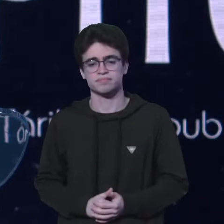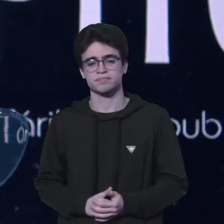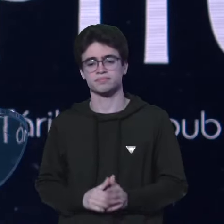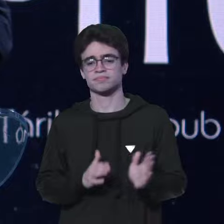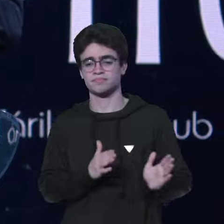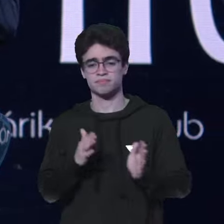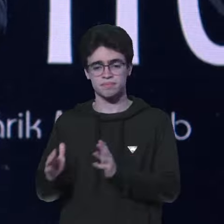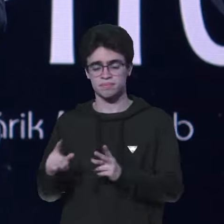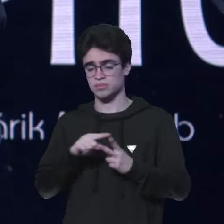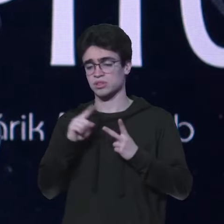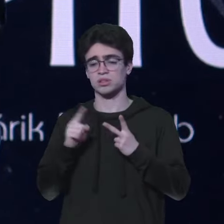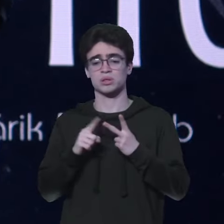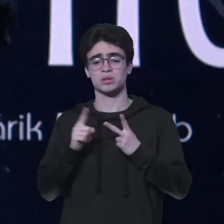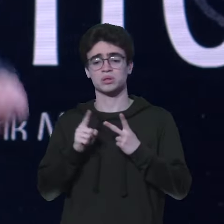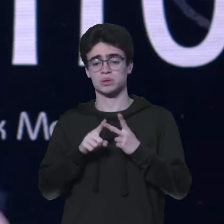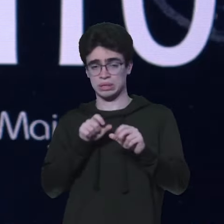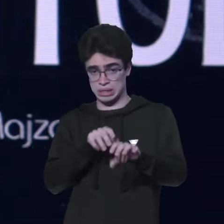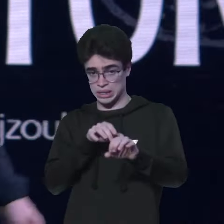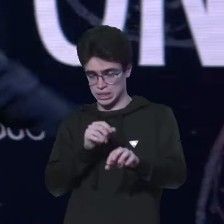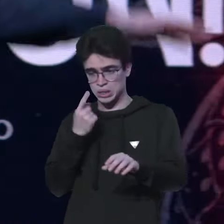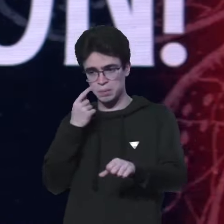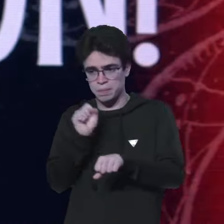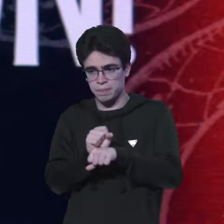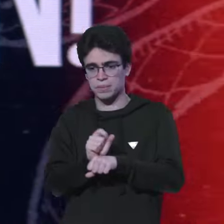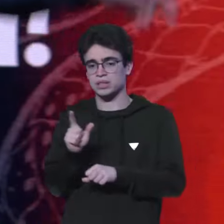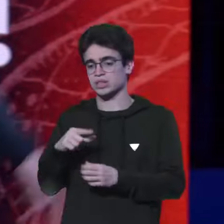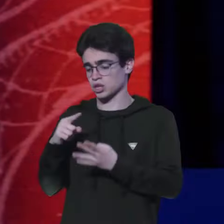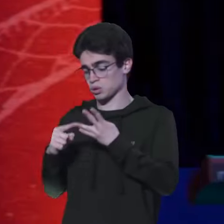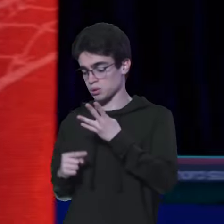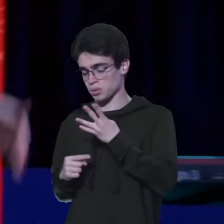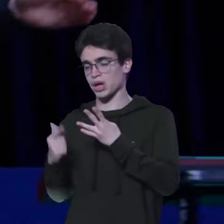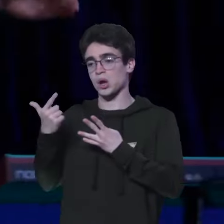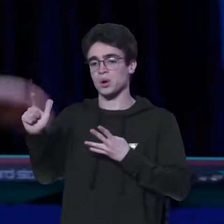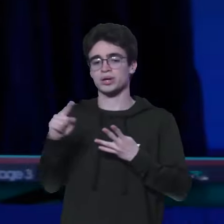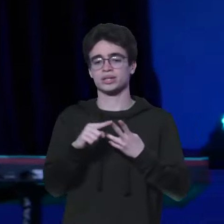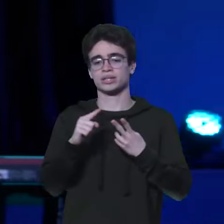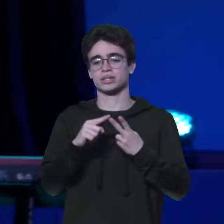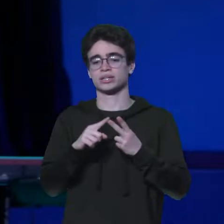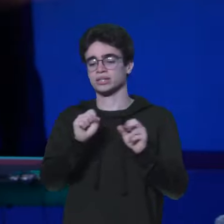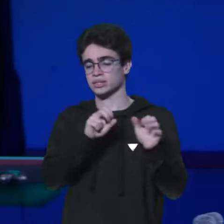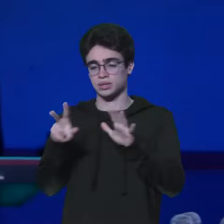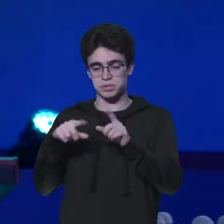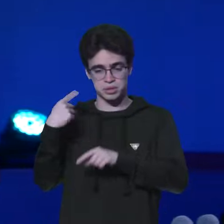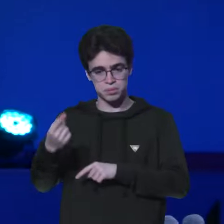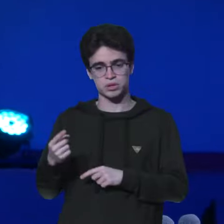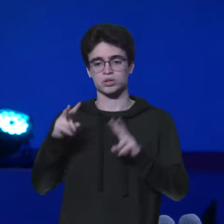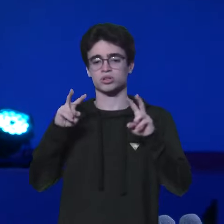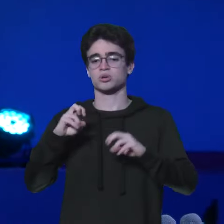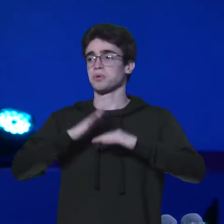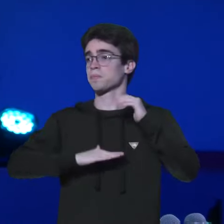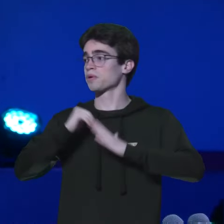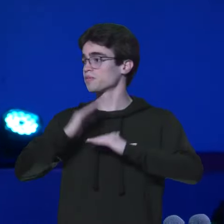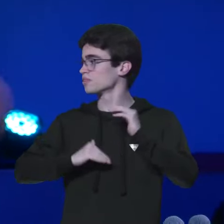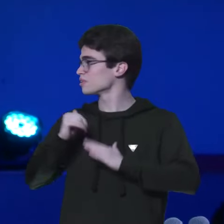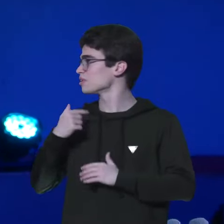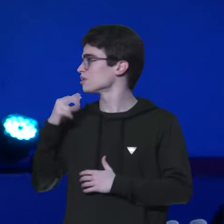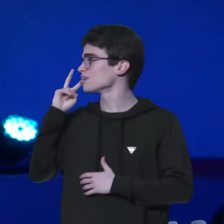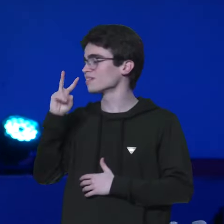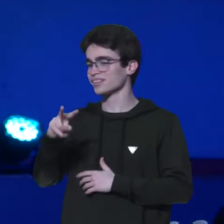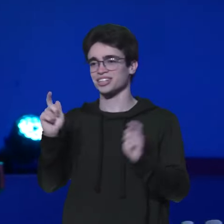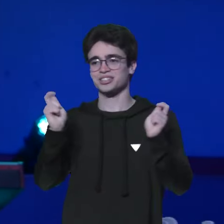O segundo ensino desse texto, eu vou parar nele, eram 4, os outros 2 vai semana que vem, certeza. O da profissão eu parei porque eu vi que era o